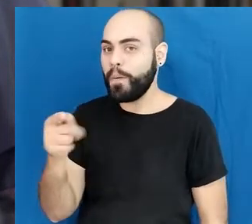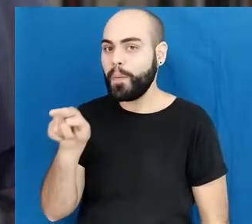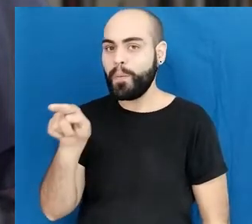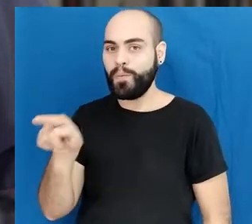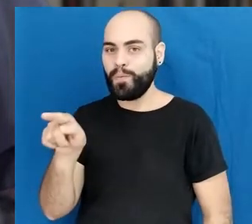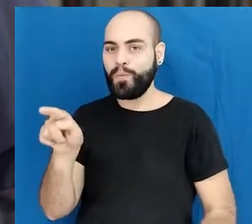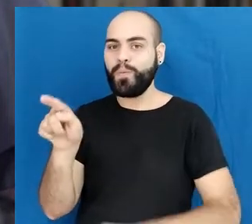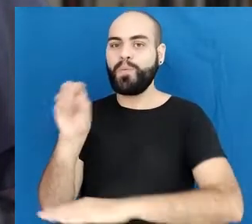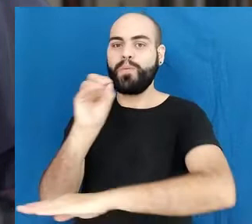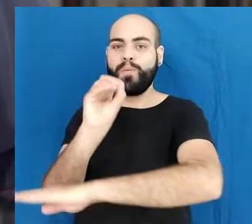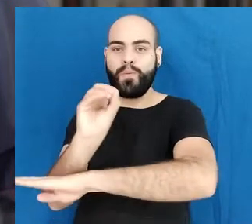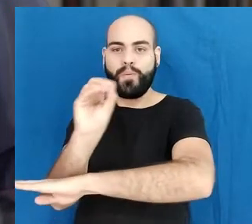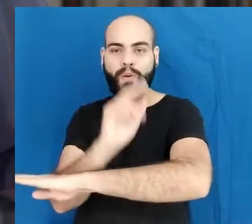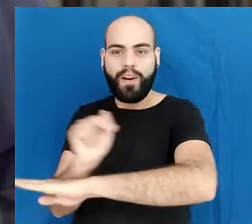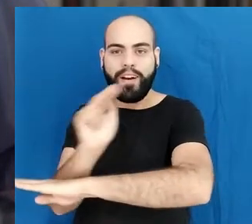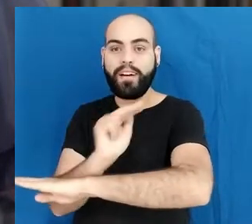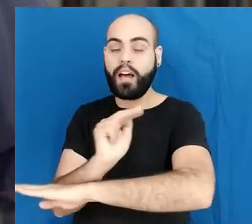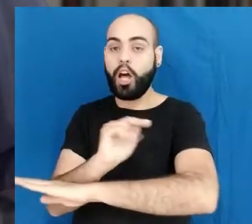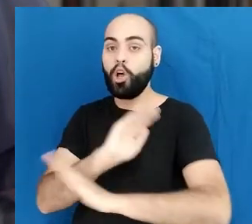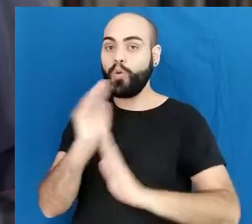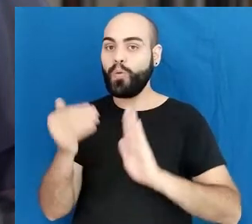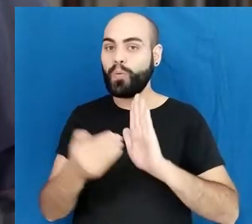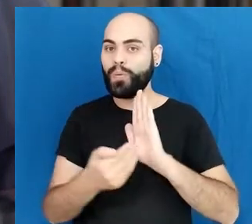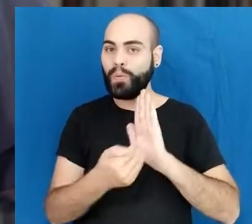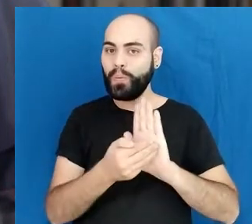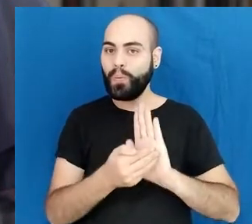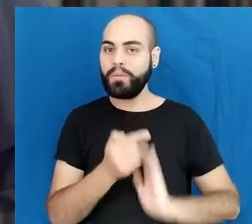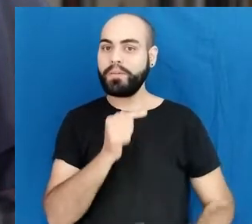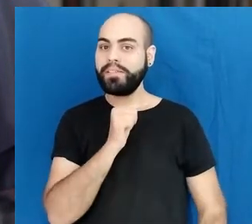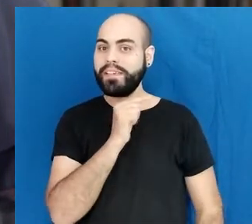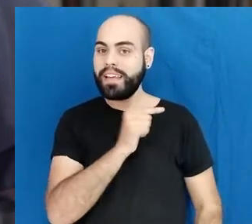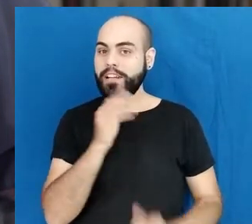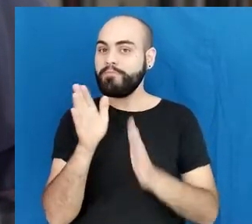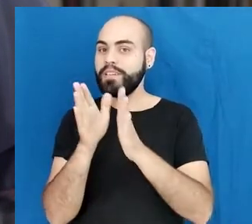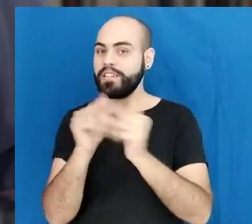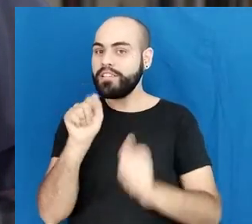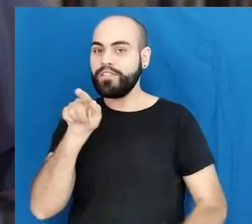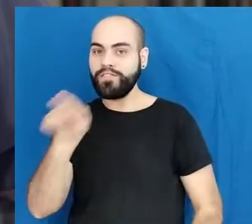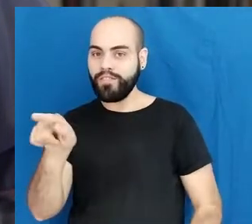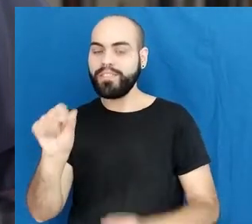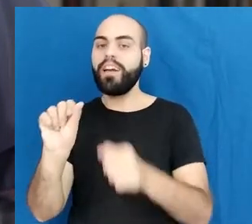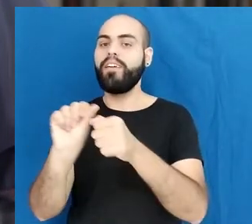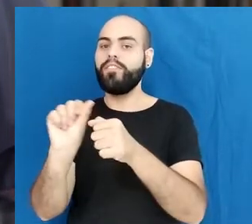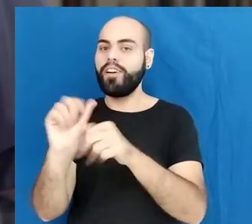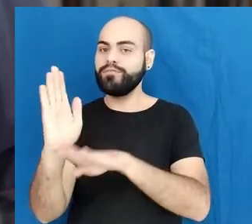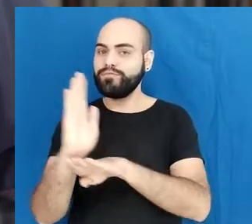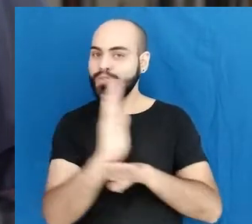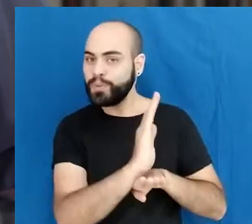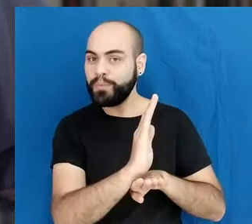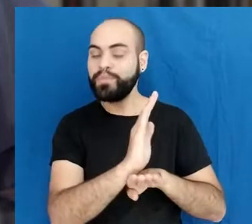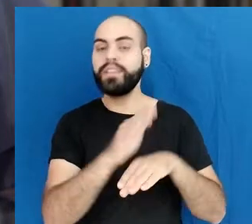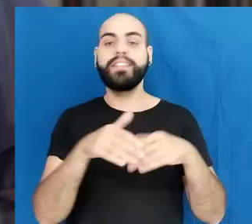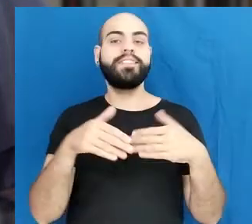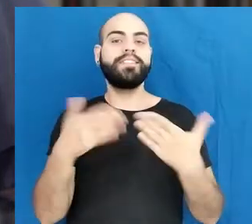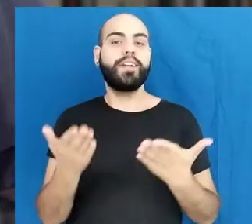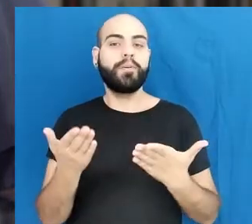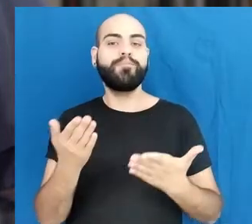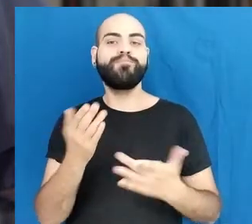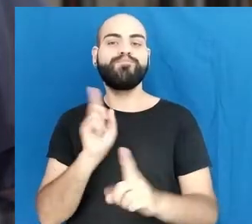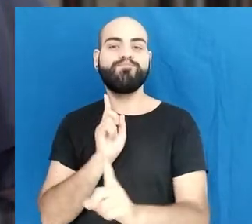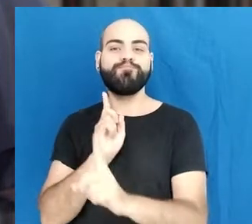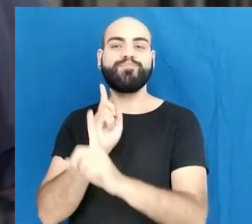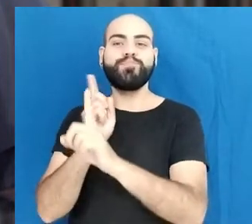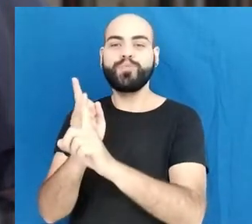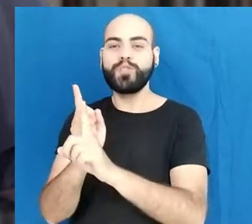Oscar, tudo que esse cara te pedir, você faz. Isso eu estou te mandando fazer. Resultado, no dia seguinte